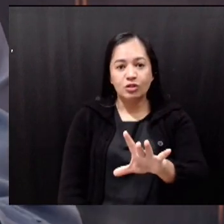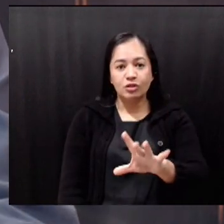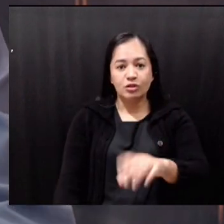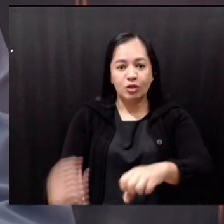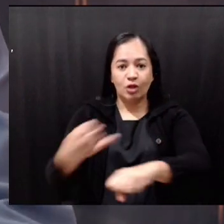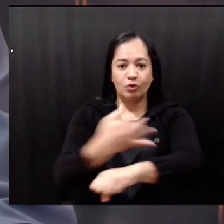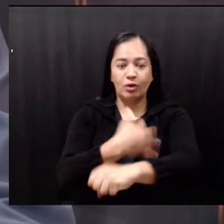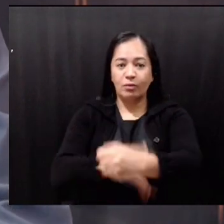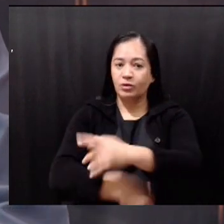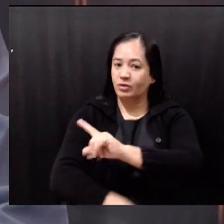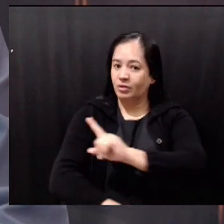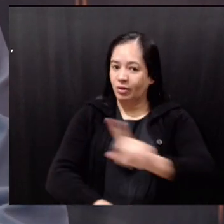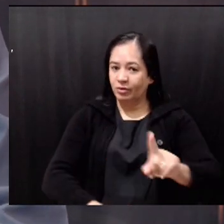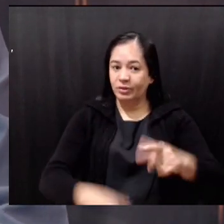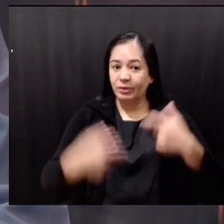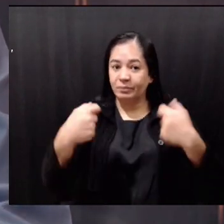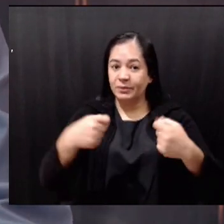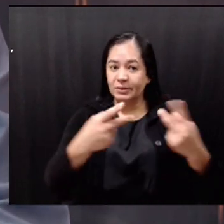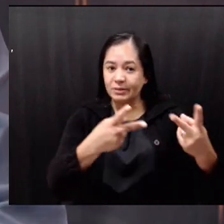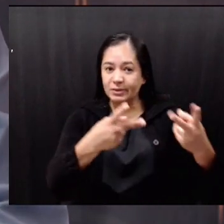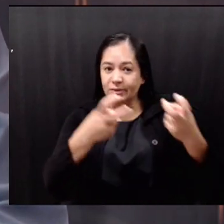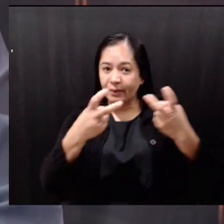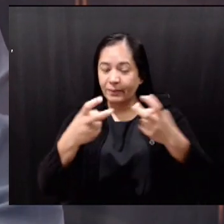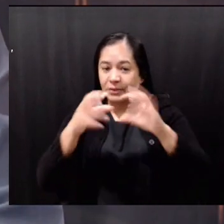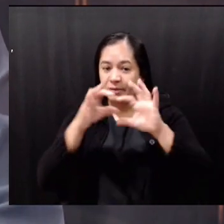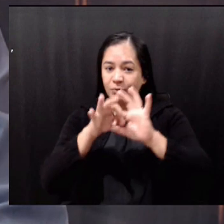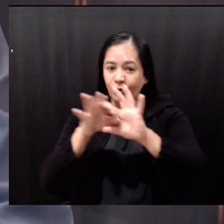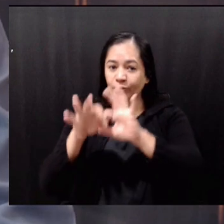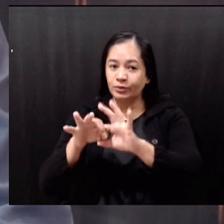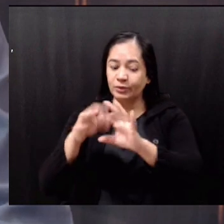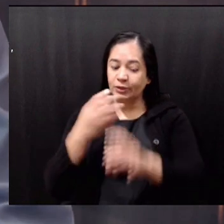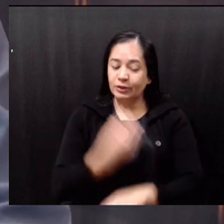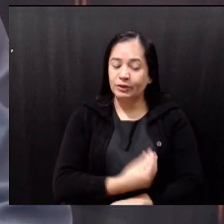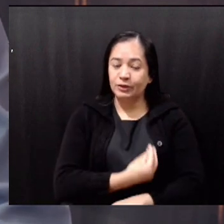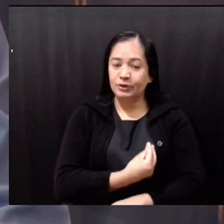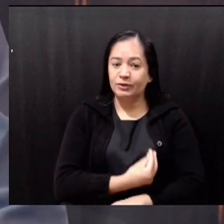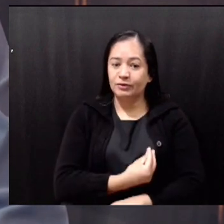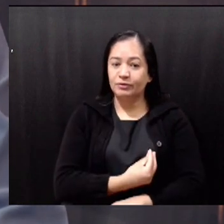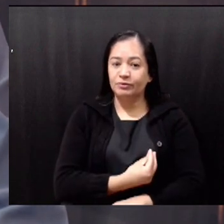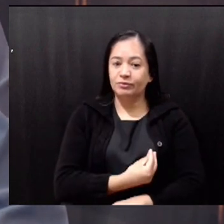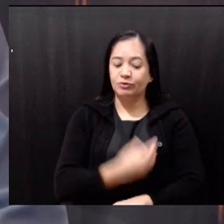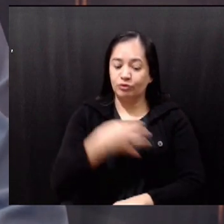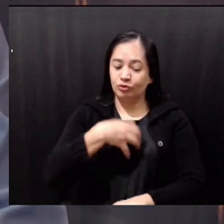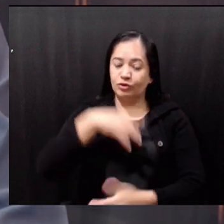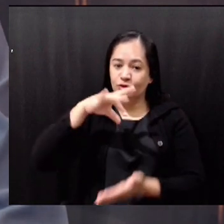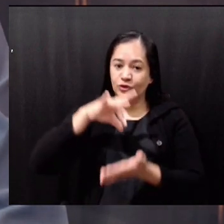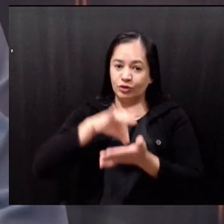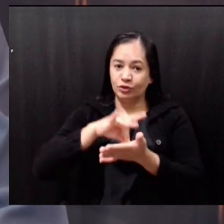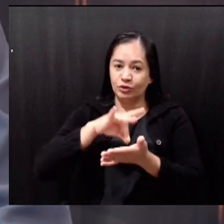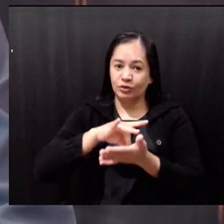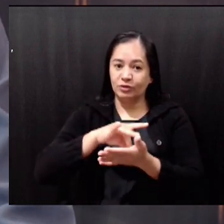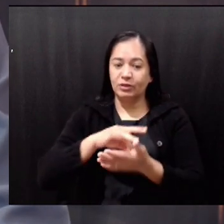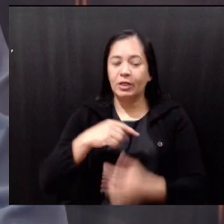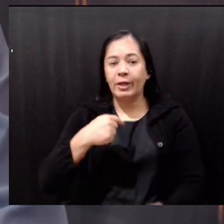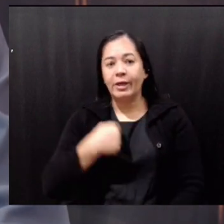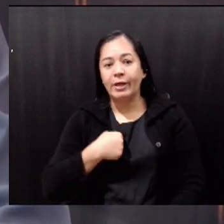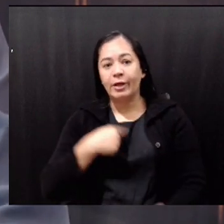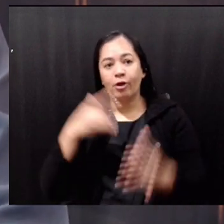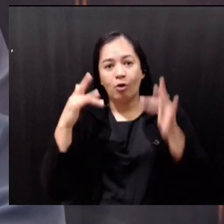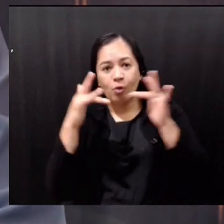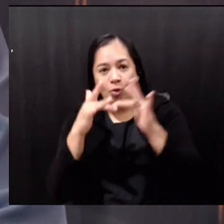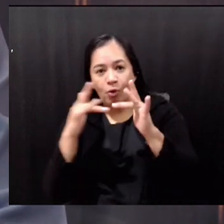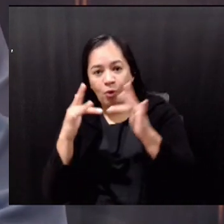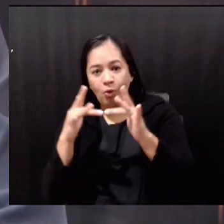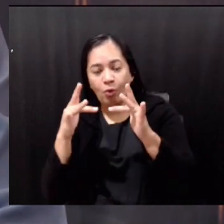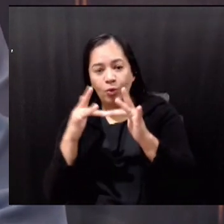precisa perceber o contexto que ela está vivendo, de maneira concreta. Então, quando eu entro em contato, há